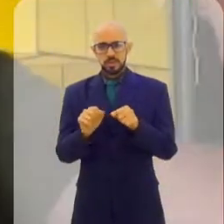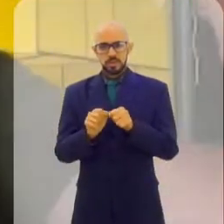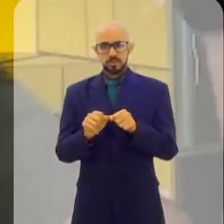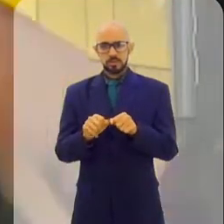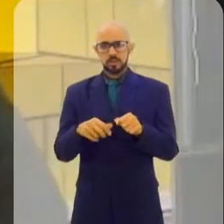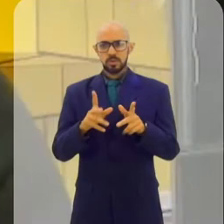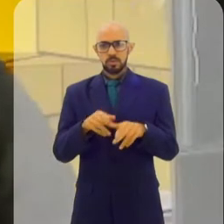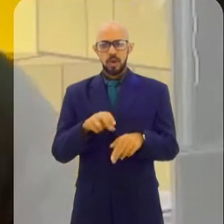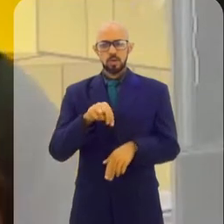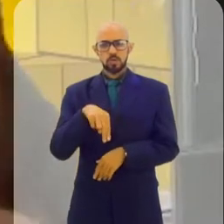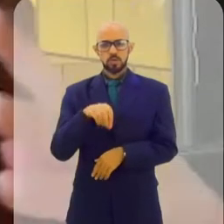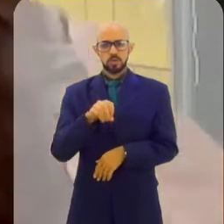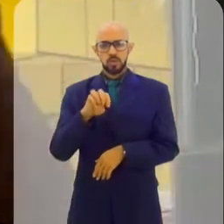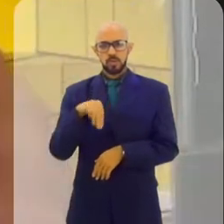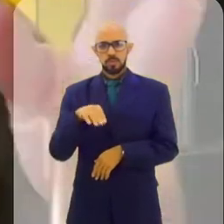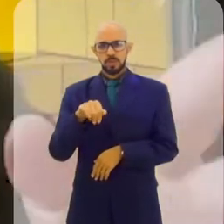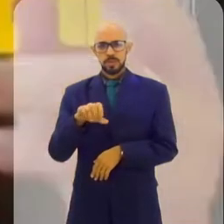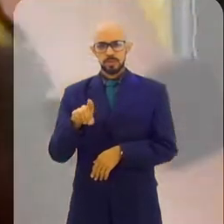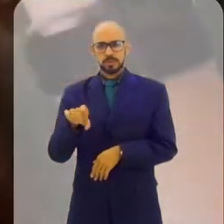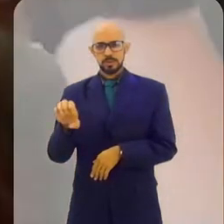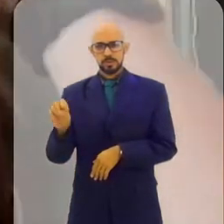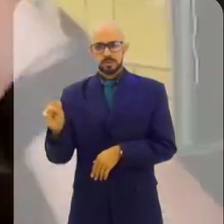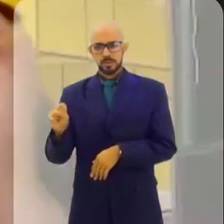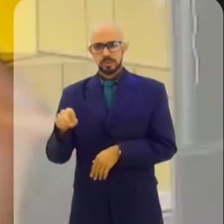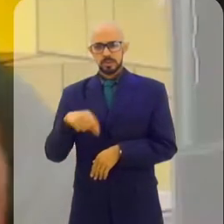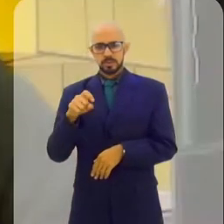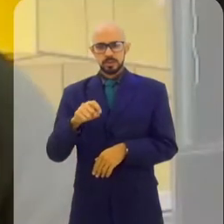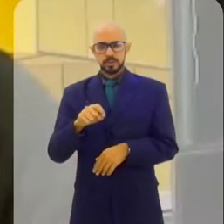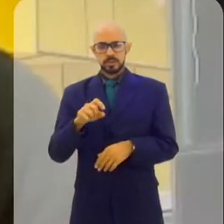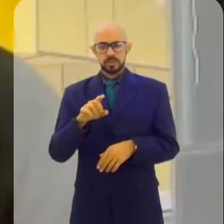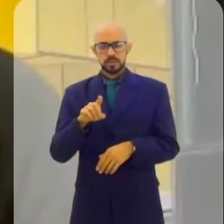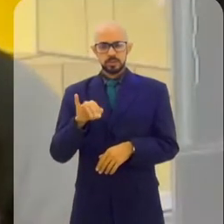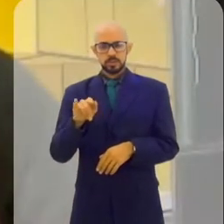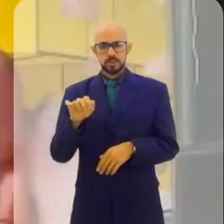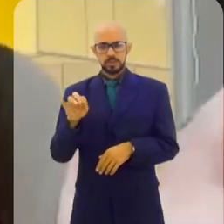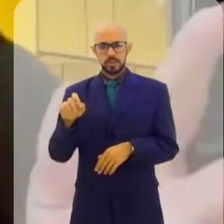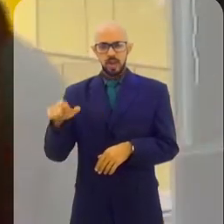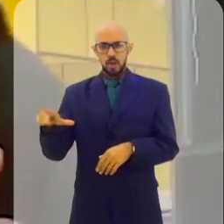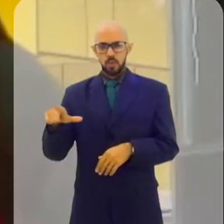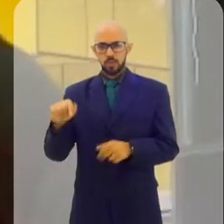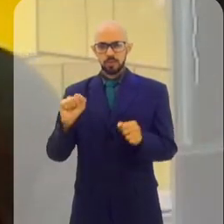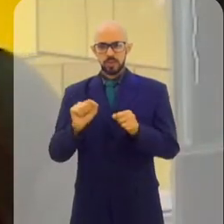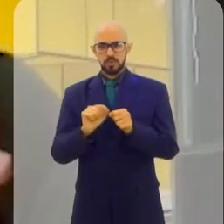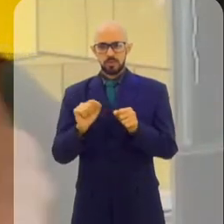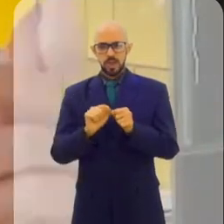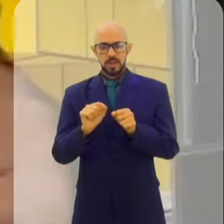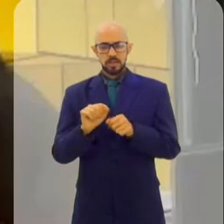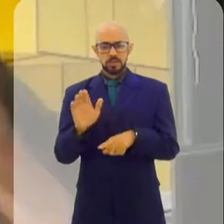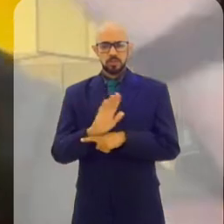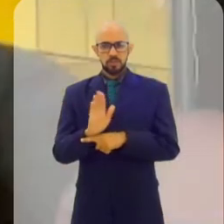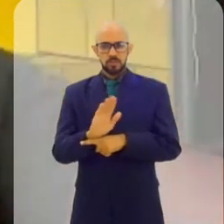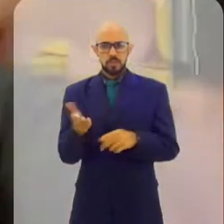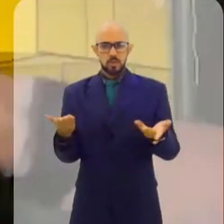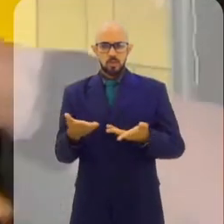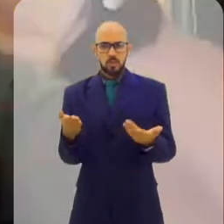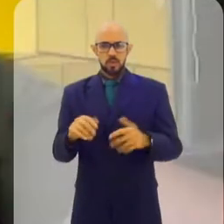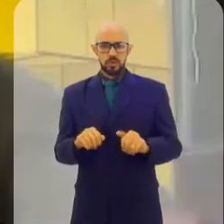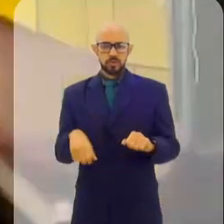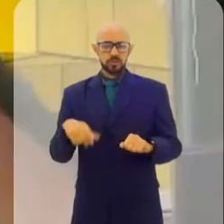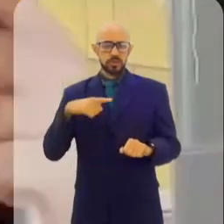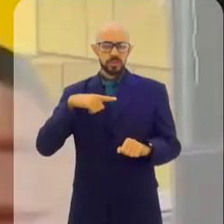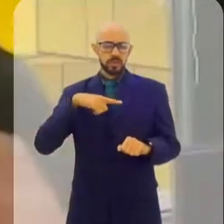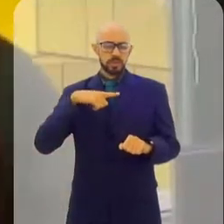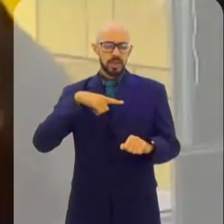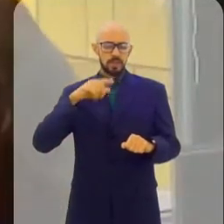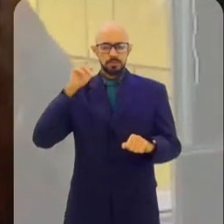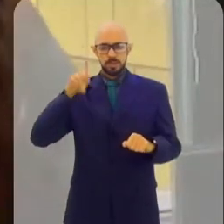com agora os nômades digitais. Você produz um filme, né, Léo? Hoje você tem gente finalizando em